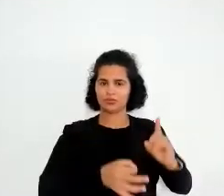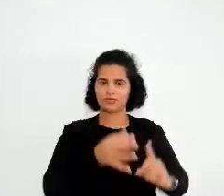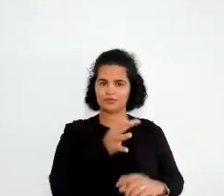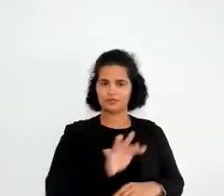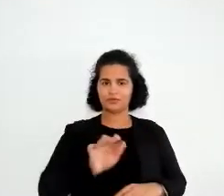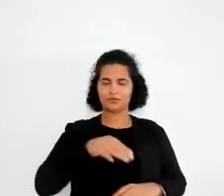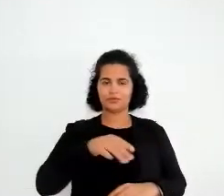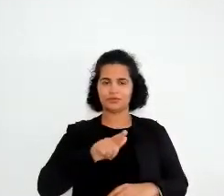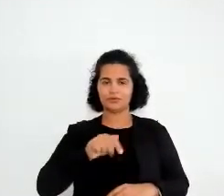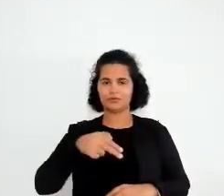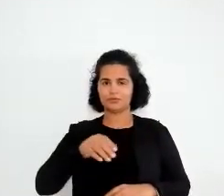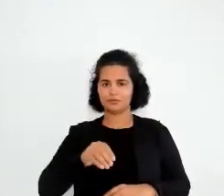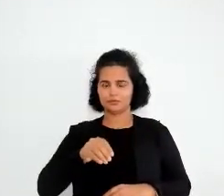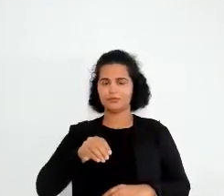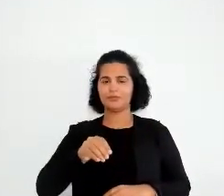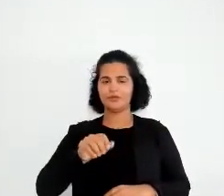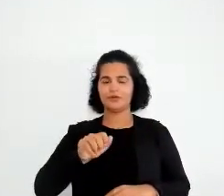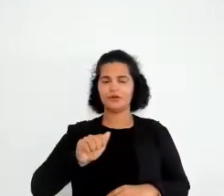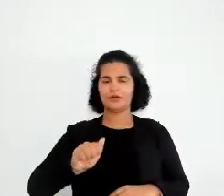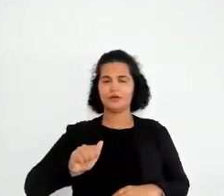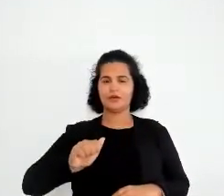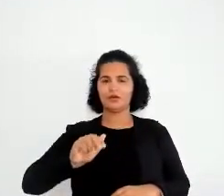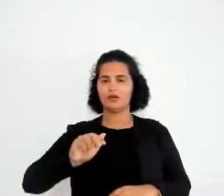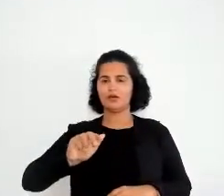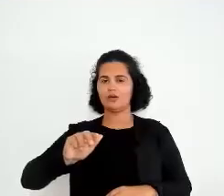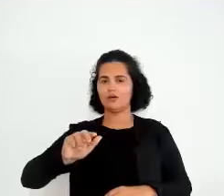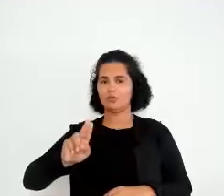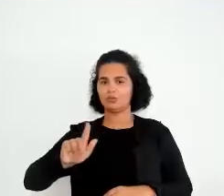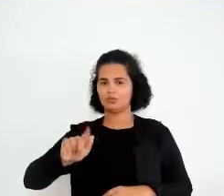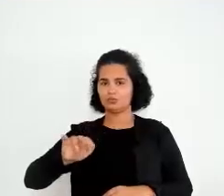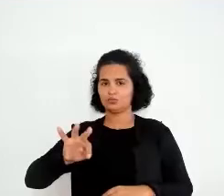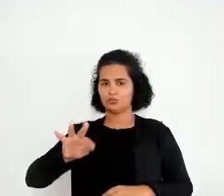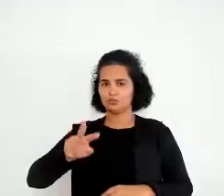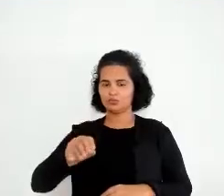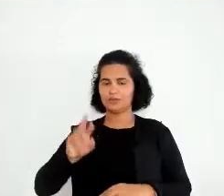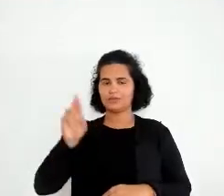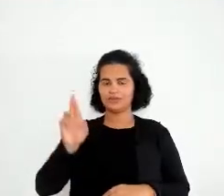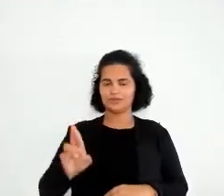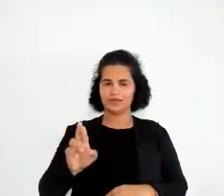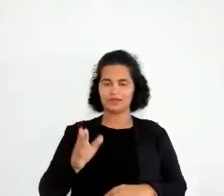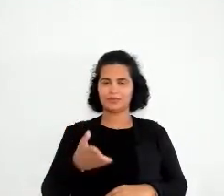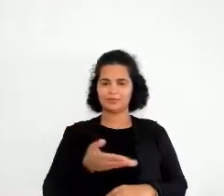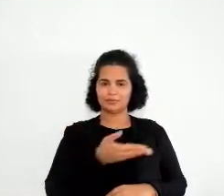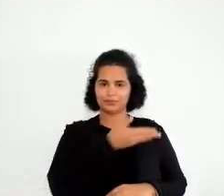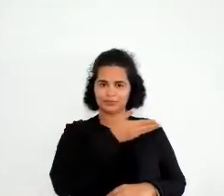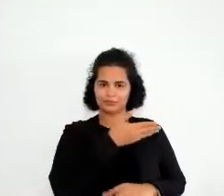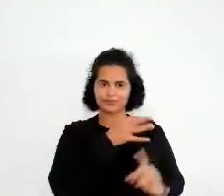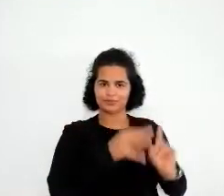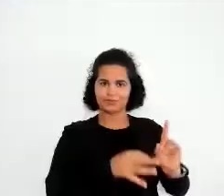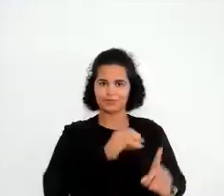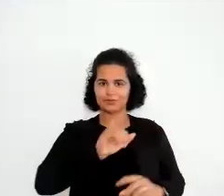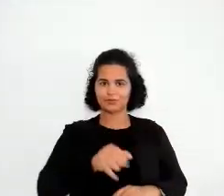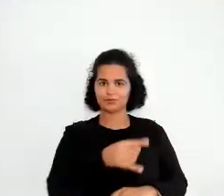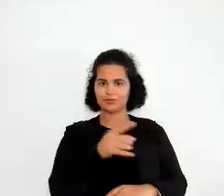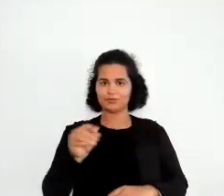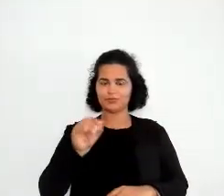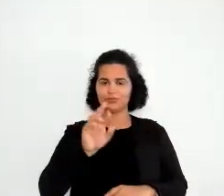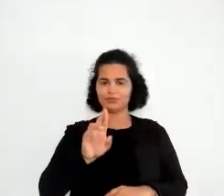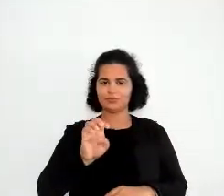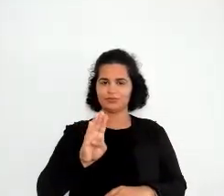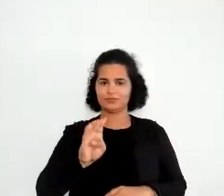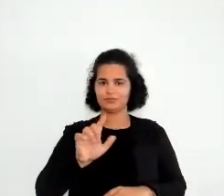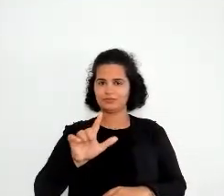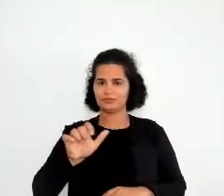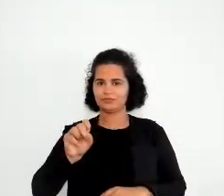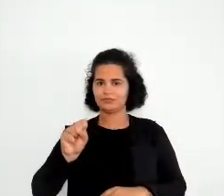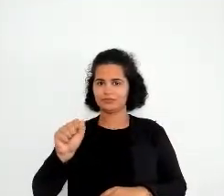Delgado, aqui representado pelo desembargador João Rebouças. Magnus